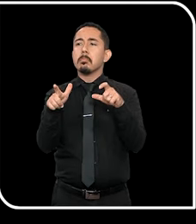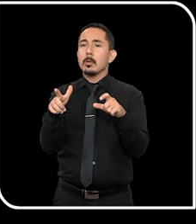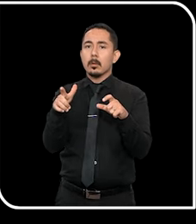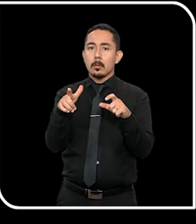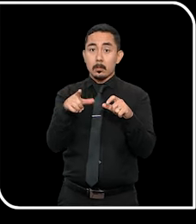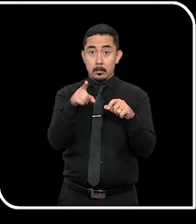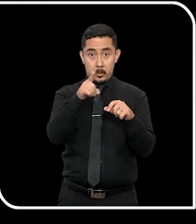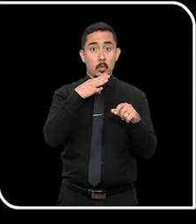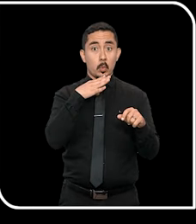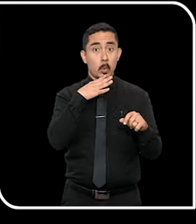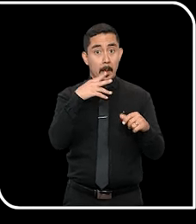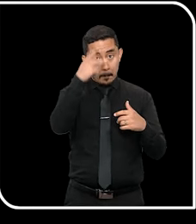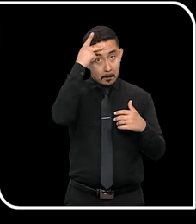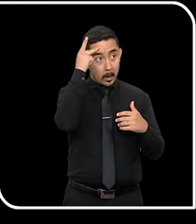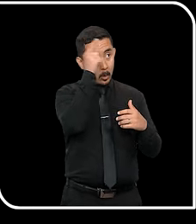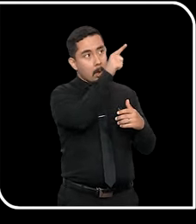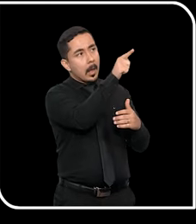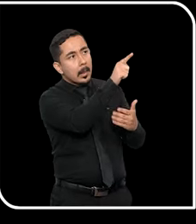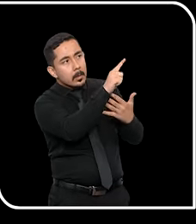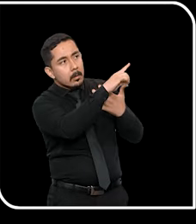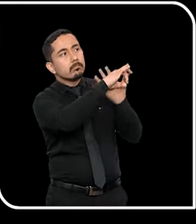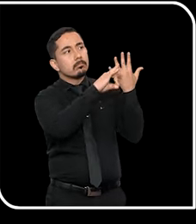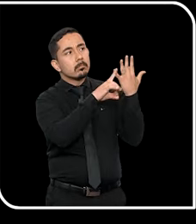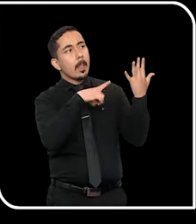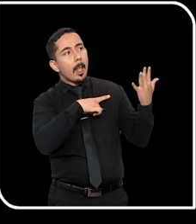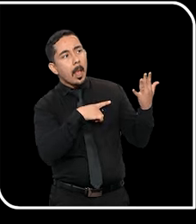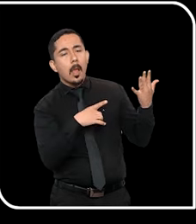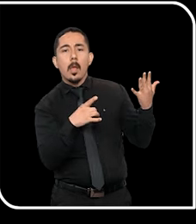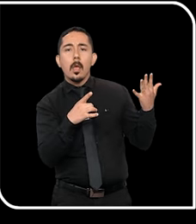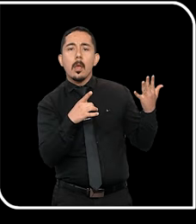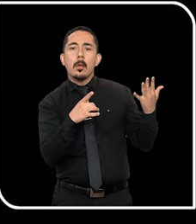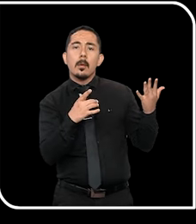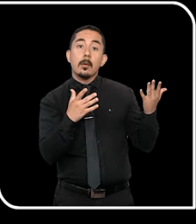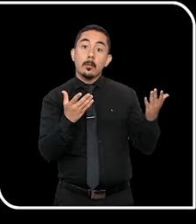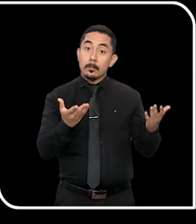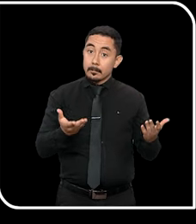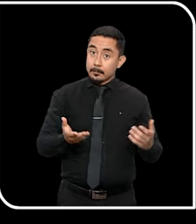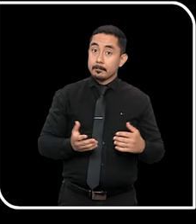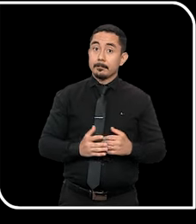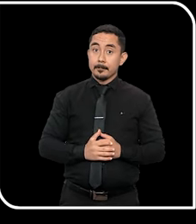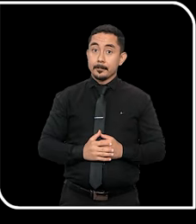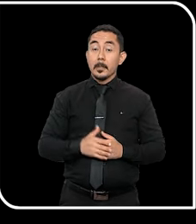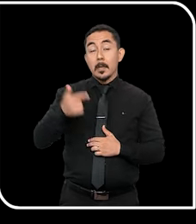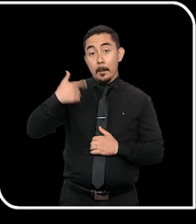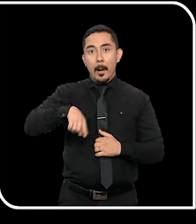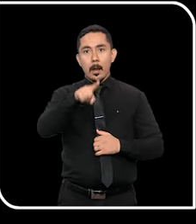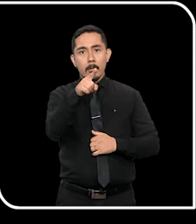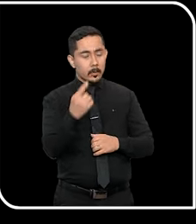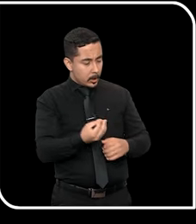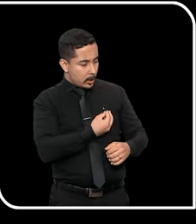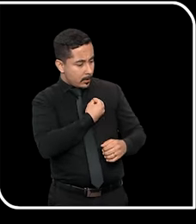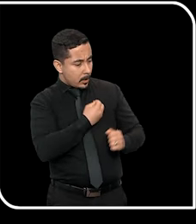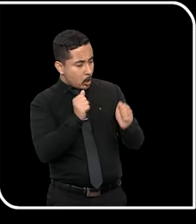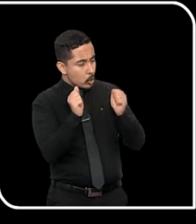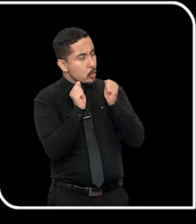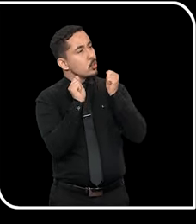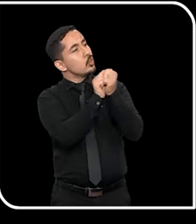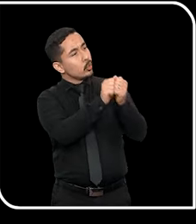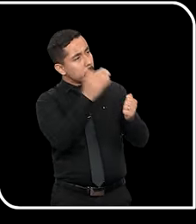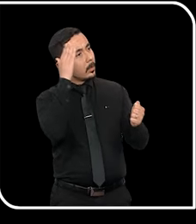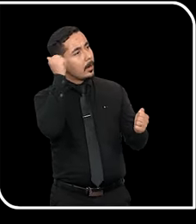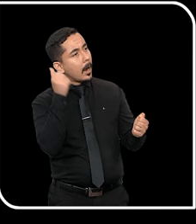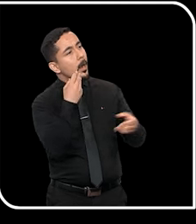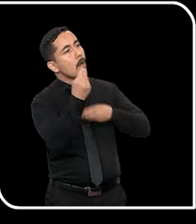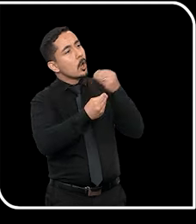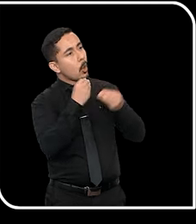vocês conhecem alguém com deficiência eu pergunto isso para vocês vocês convivem com alguém que